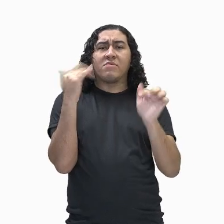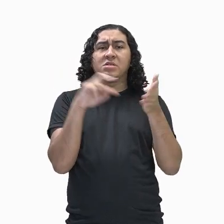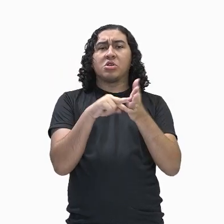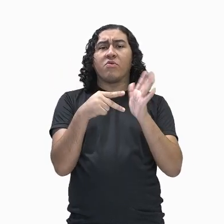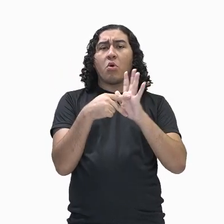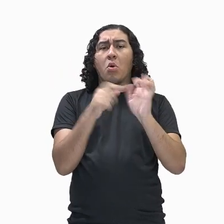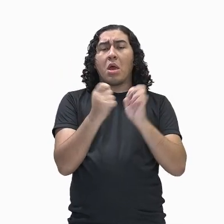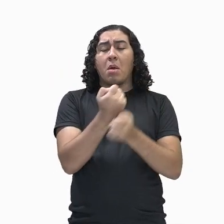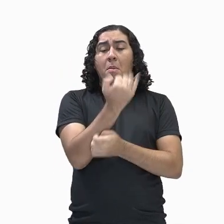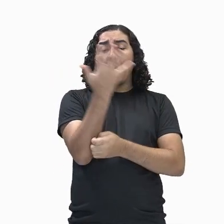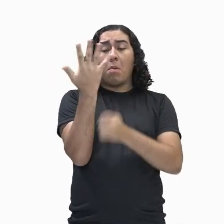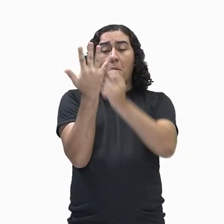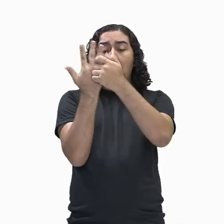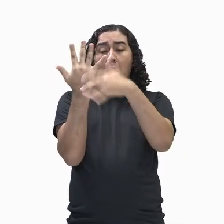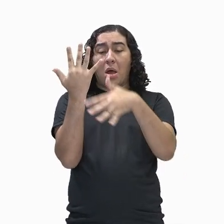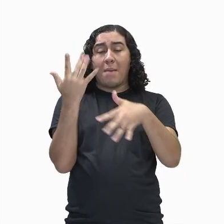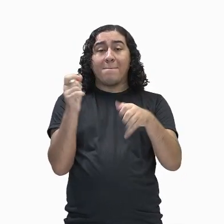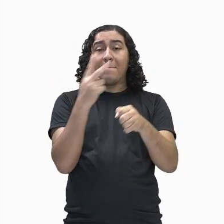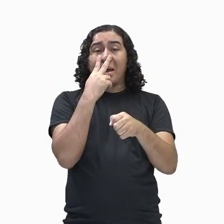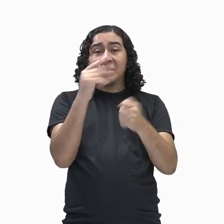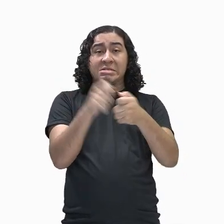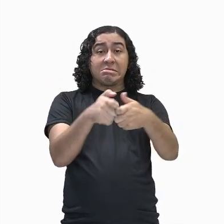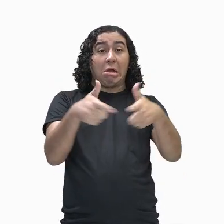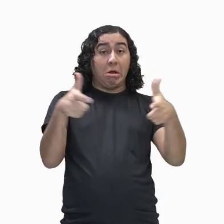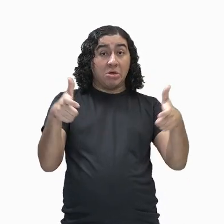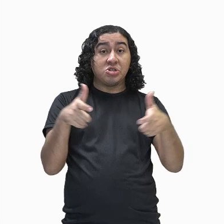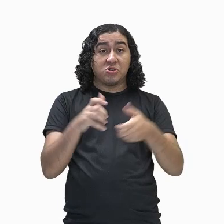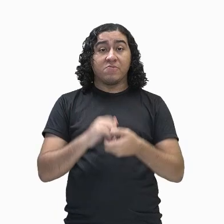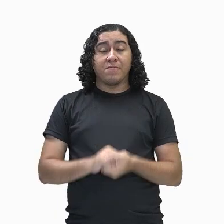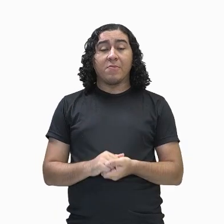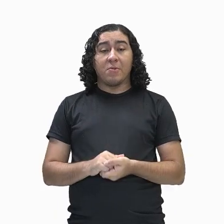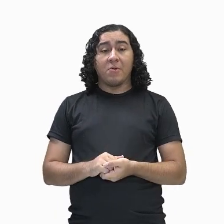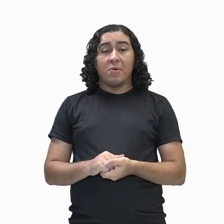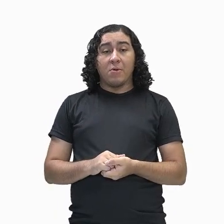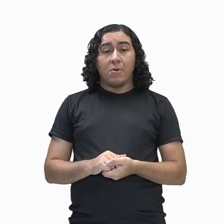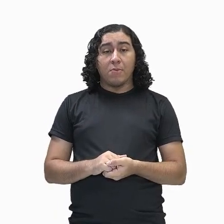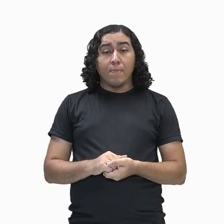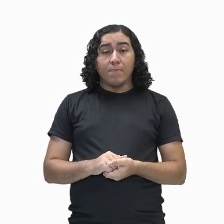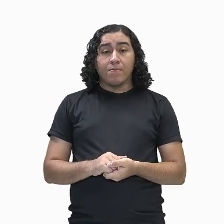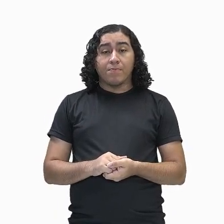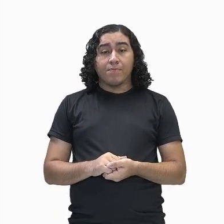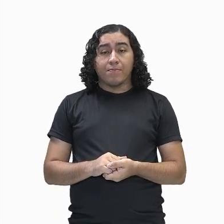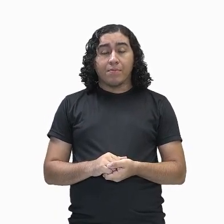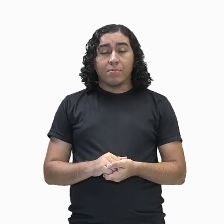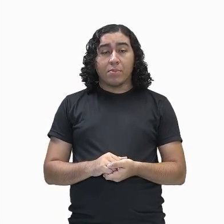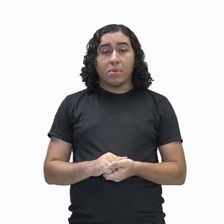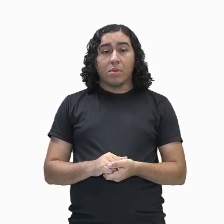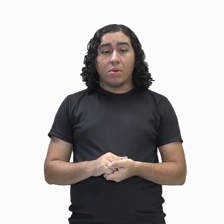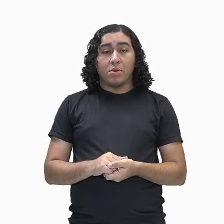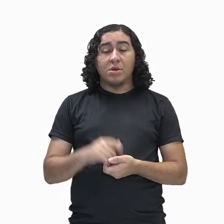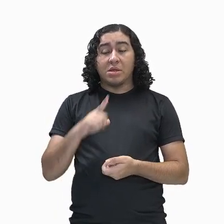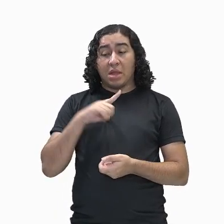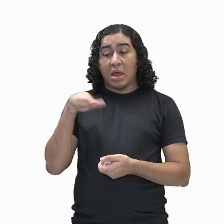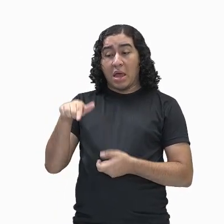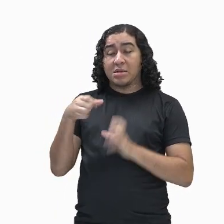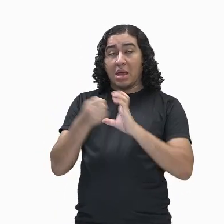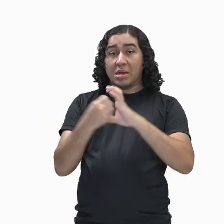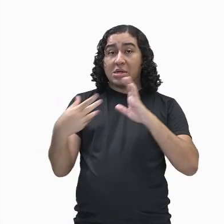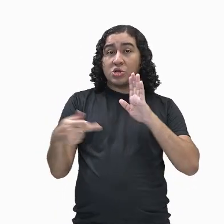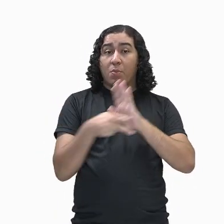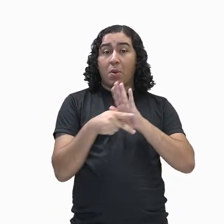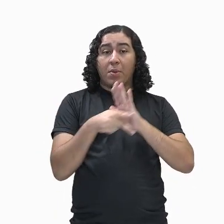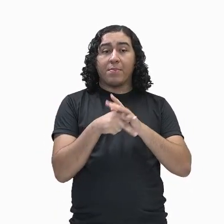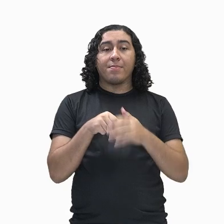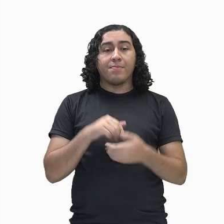são largas, né? Então, além dessa grande diversidade, a maioria dessas espécies apresentam essa característica de